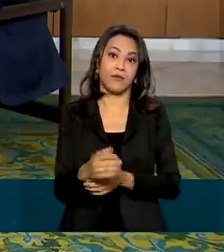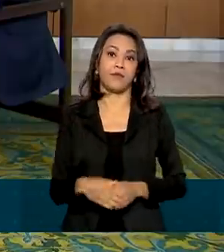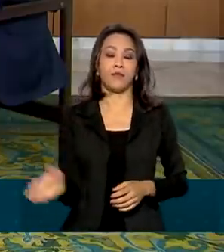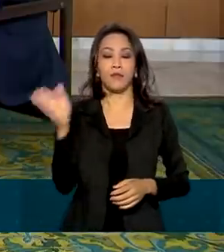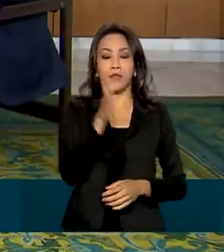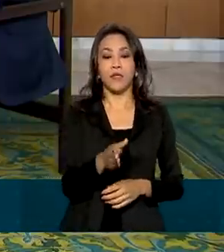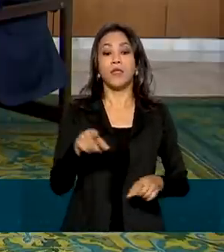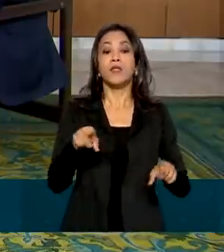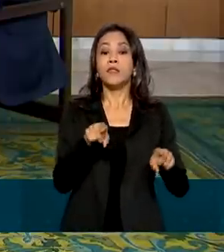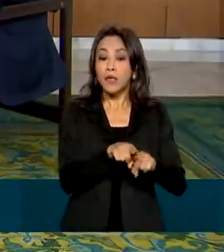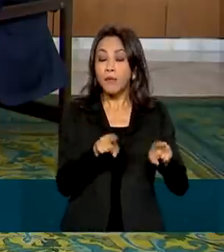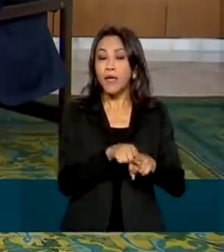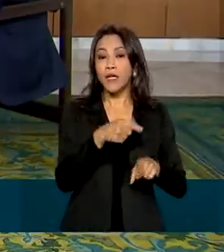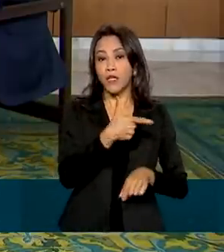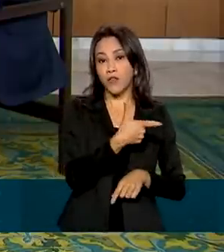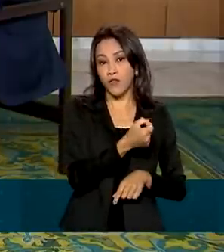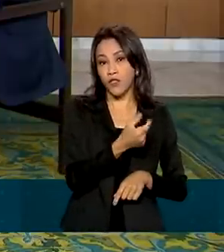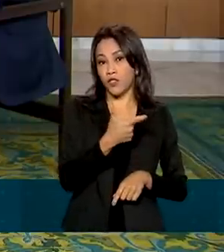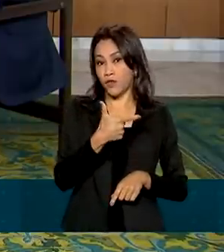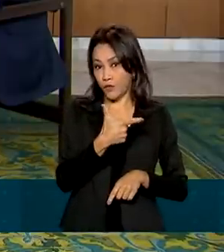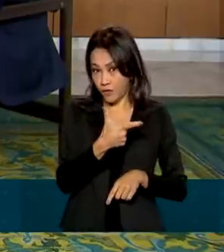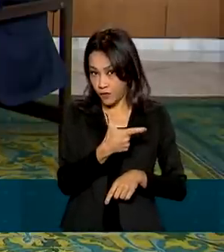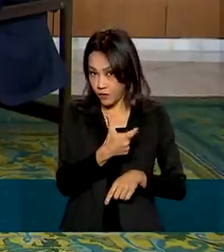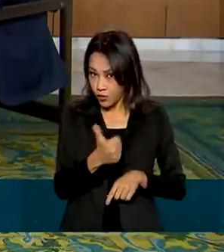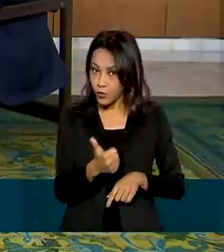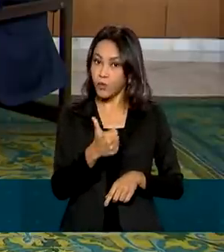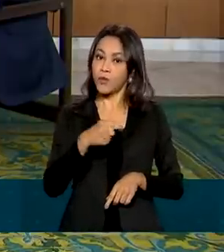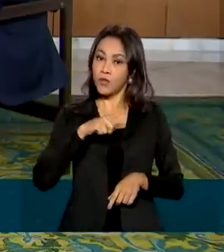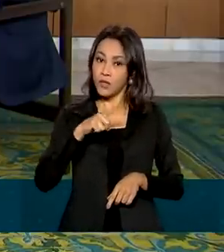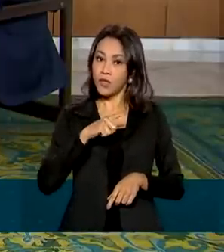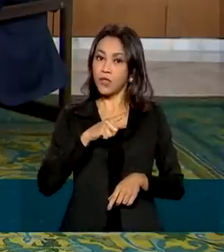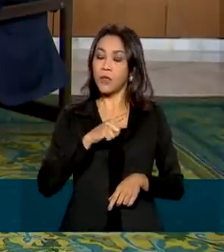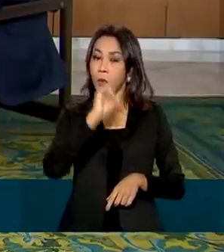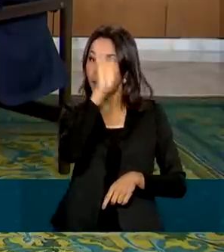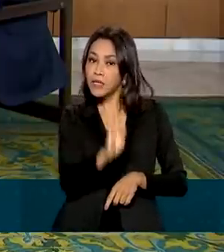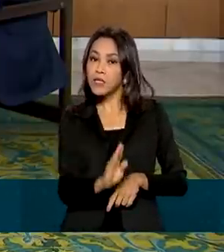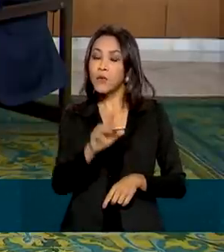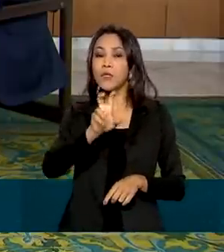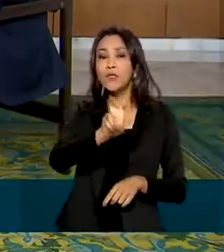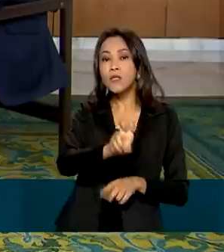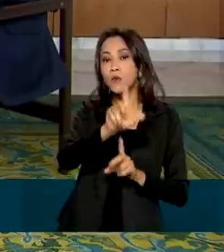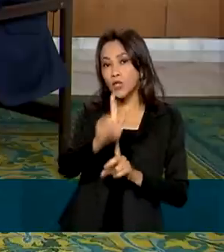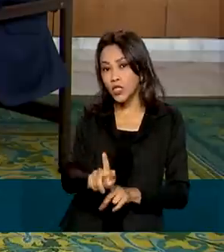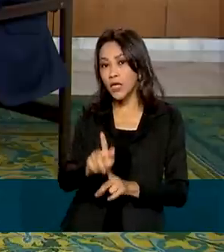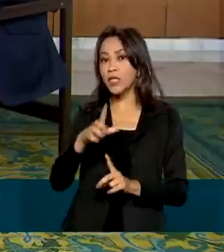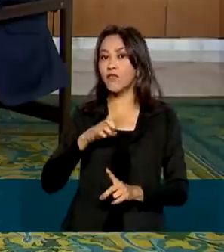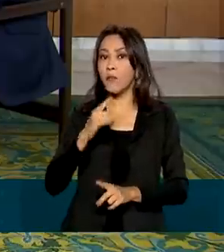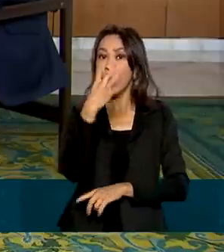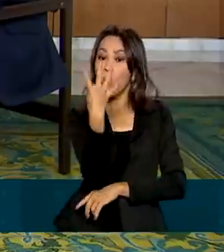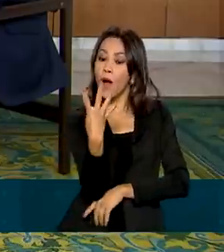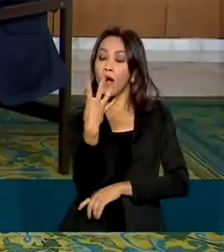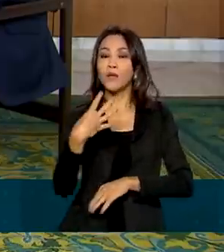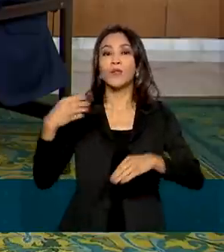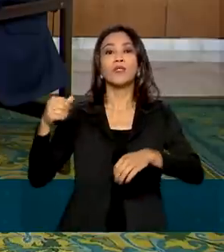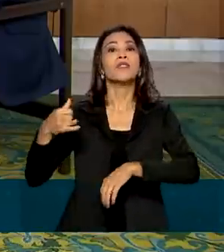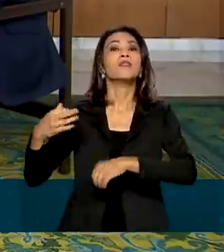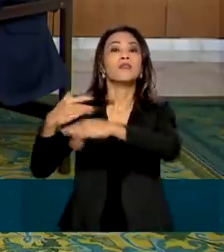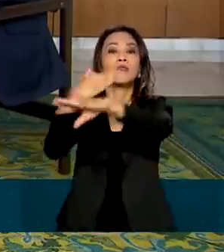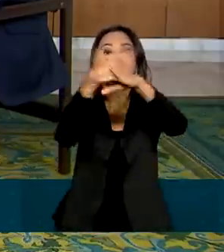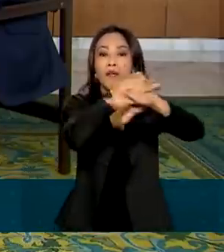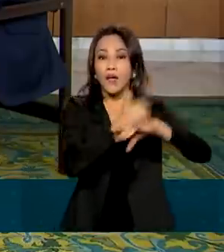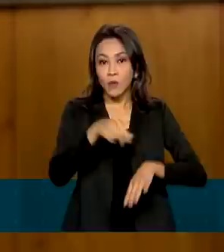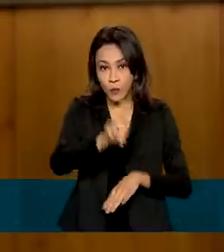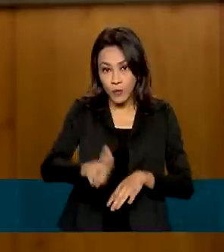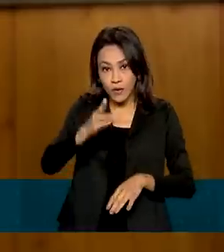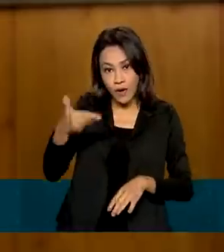2021 também traz para o Brasil a internet 5G. Nós terminamos o ano com 4 cidades já testando essa nova